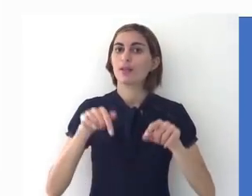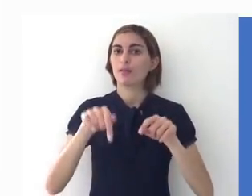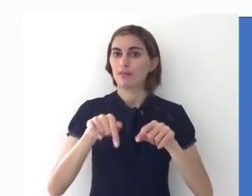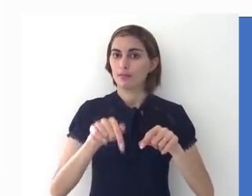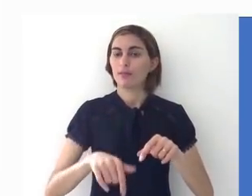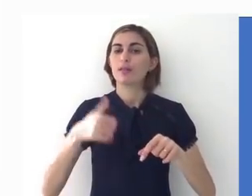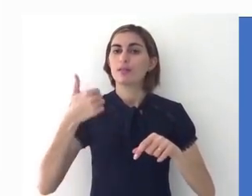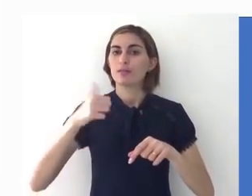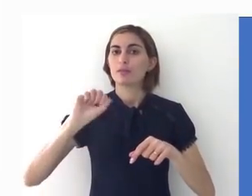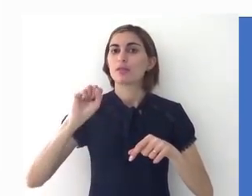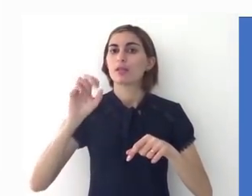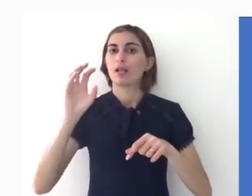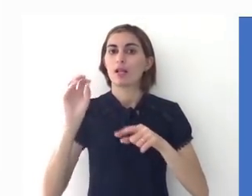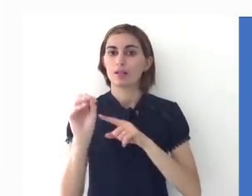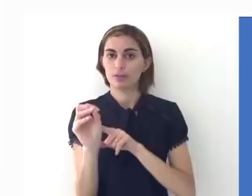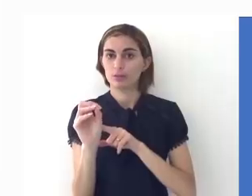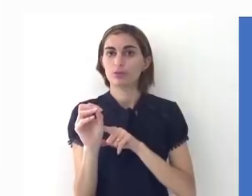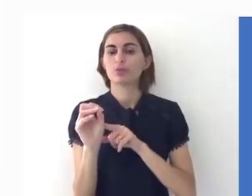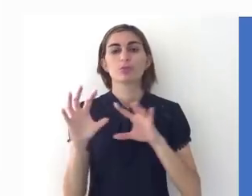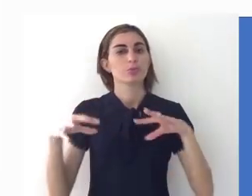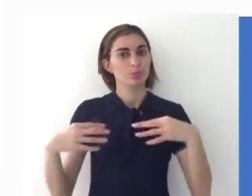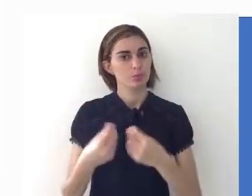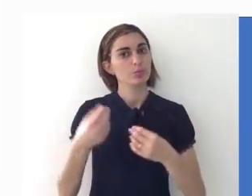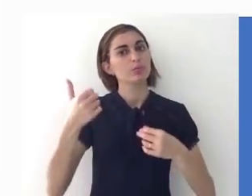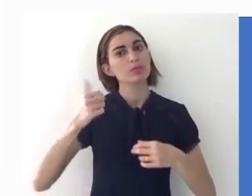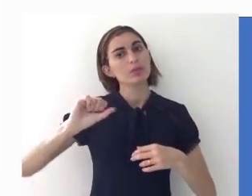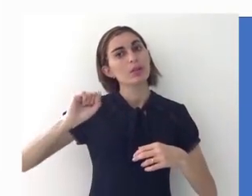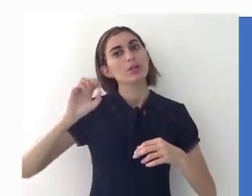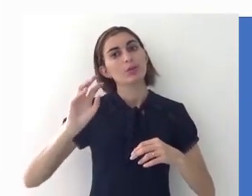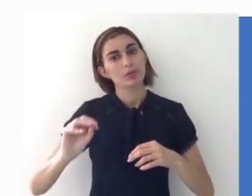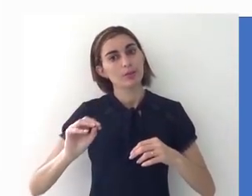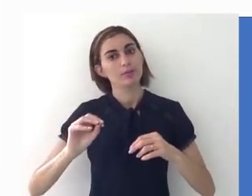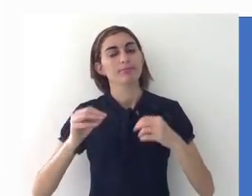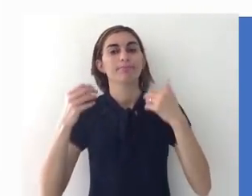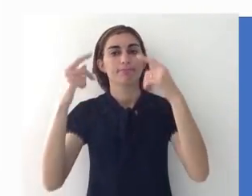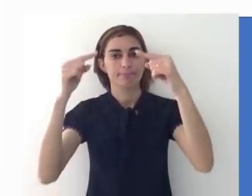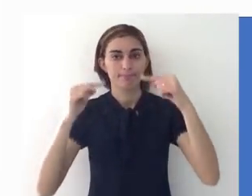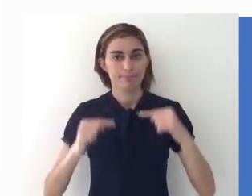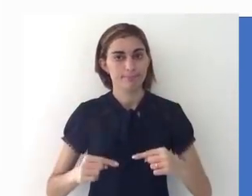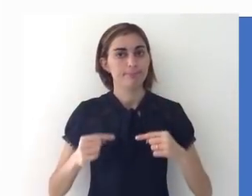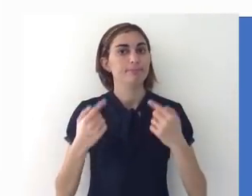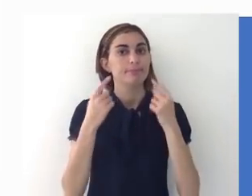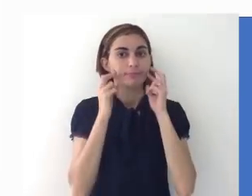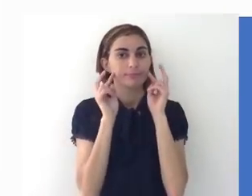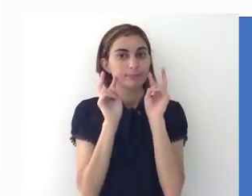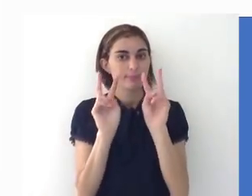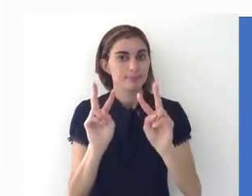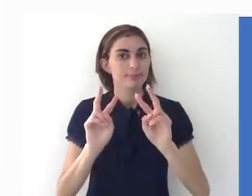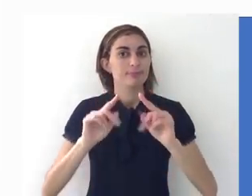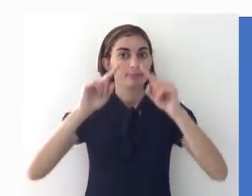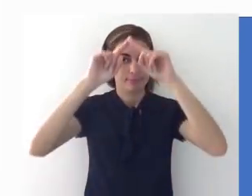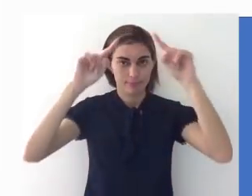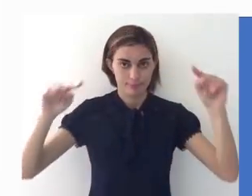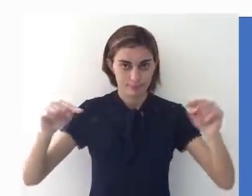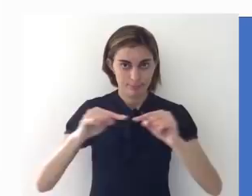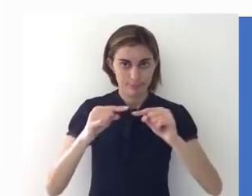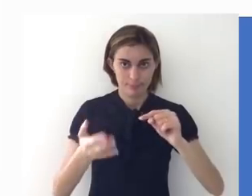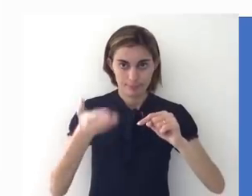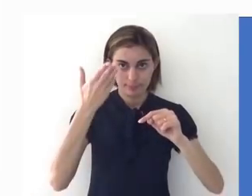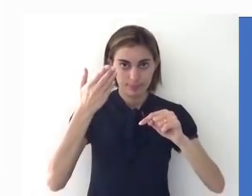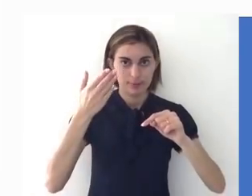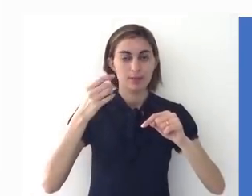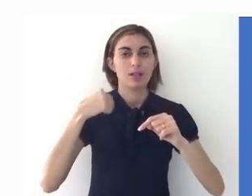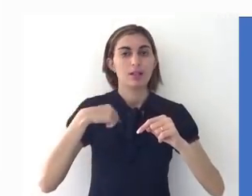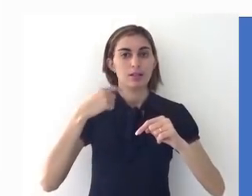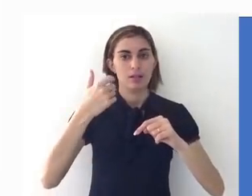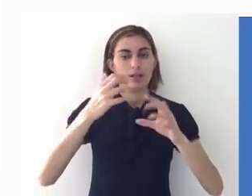de baixo, os ângulos também desse triângulo somam todos 180 graus. Então, veja só,